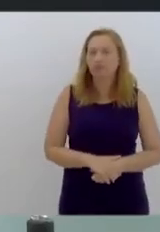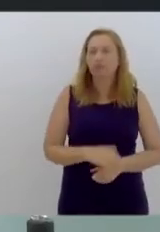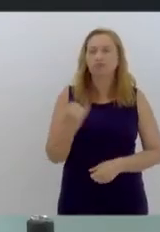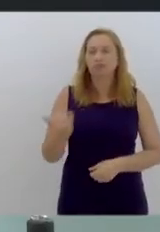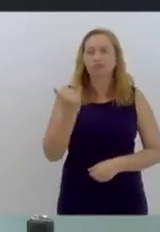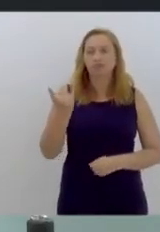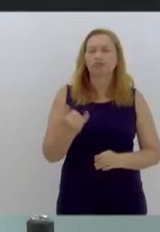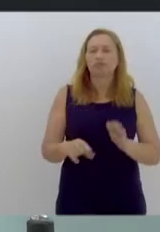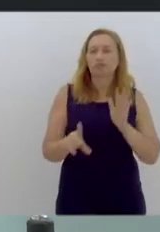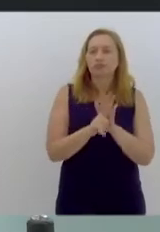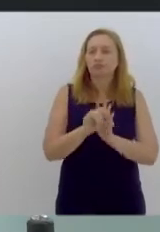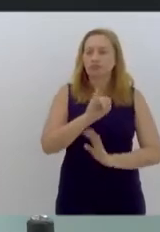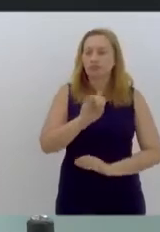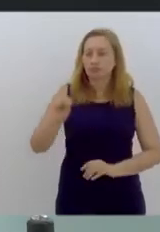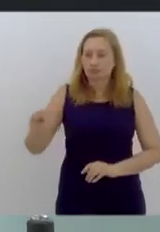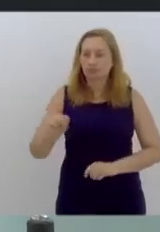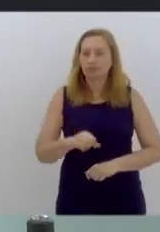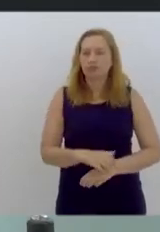do ICMS,